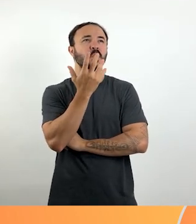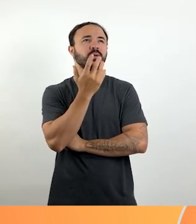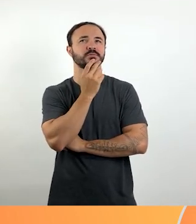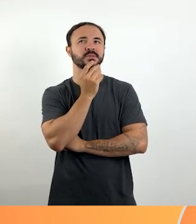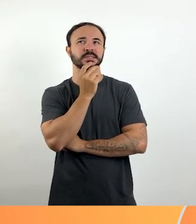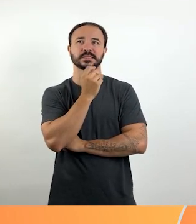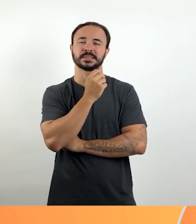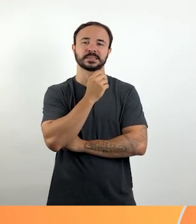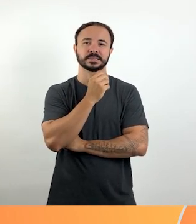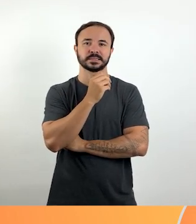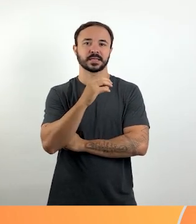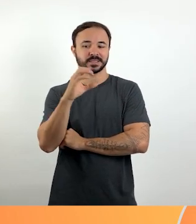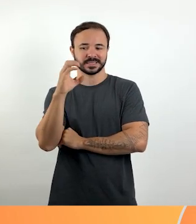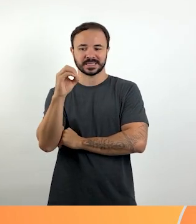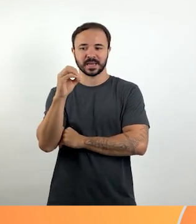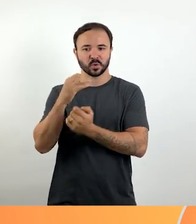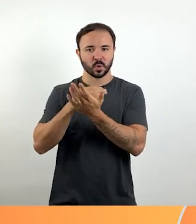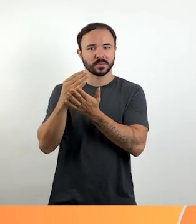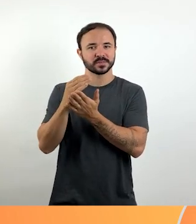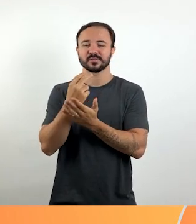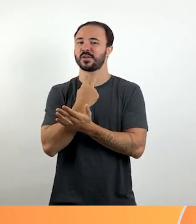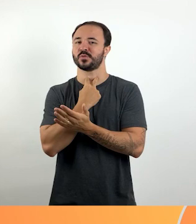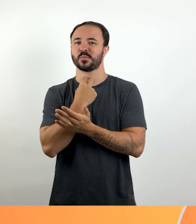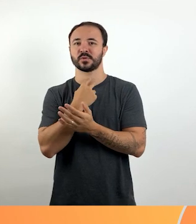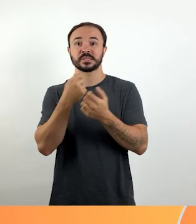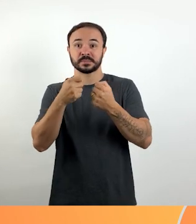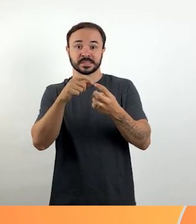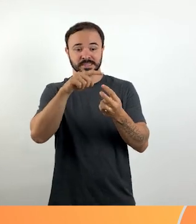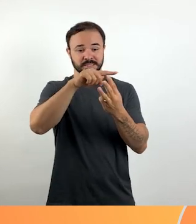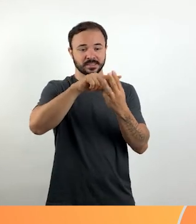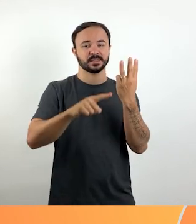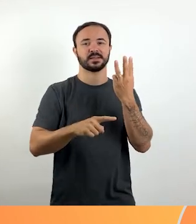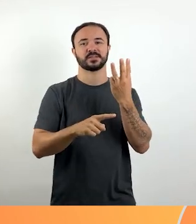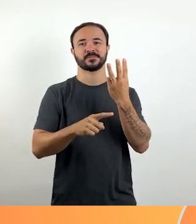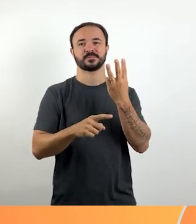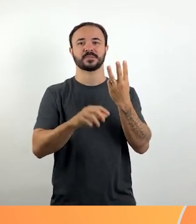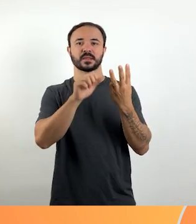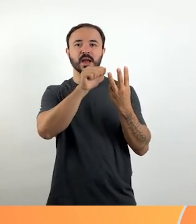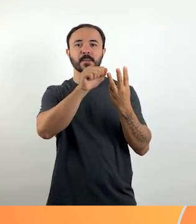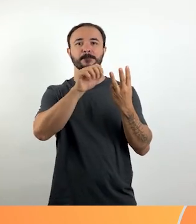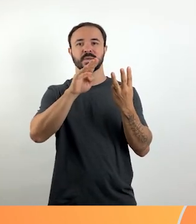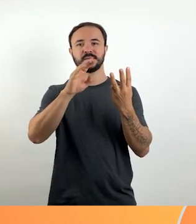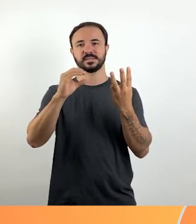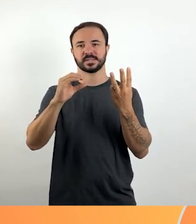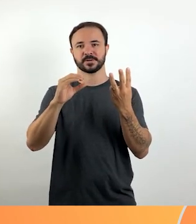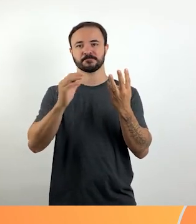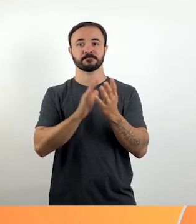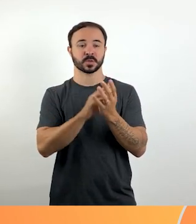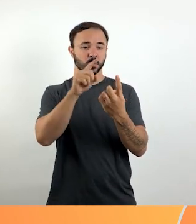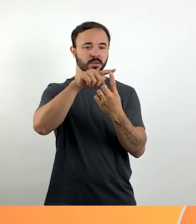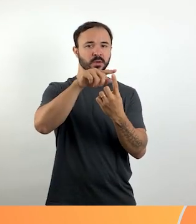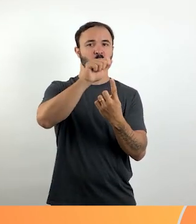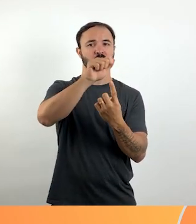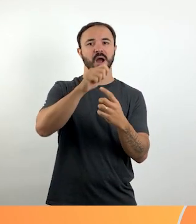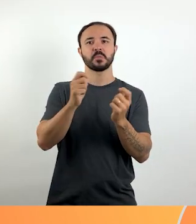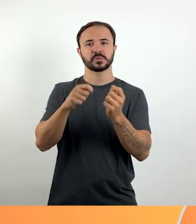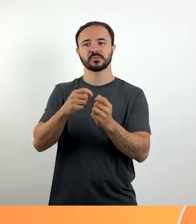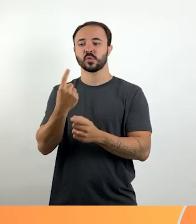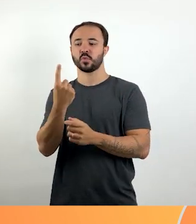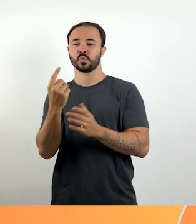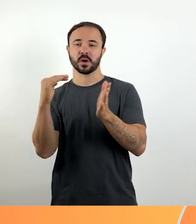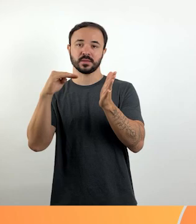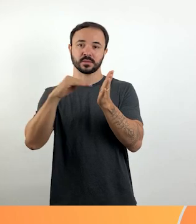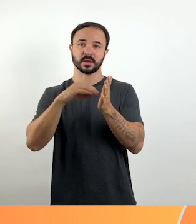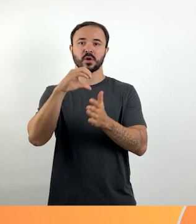2 algarismos e não 3 algarismos. Então eu posso ter números de 1 a 9. Então eu tenho 9